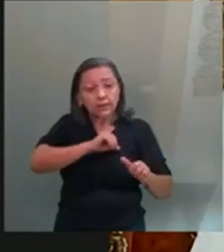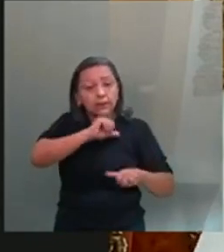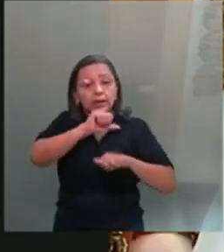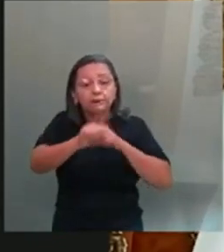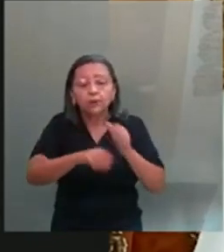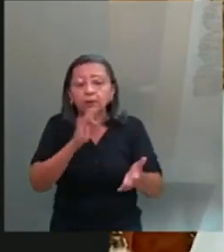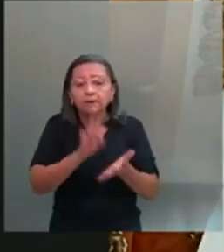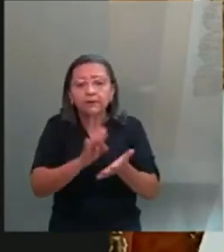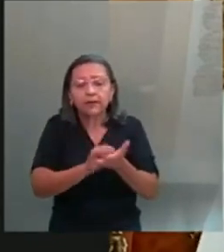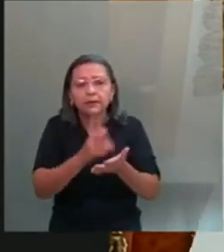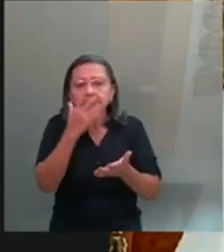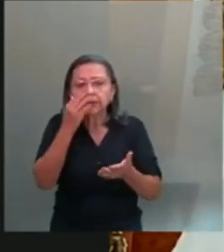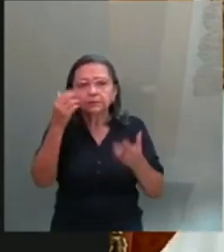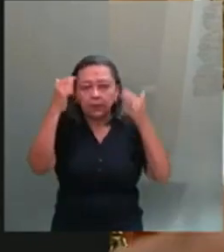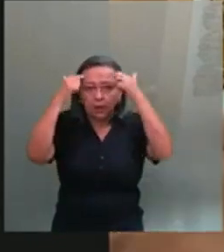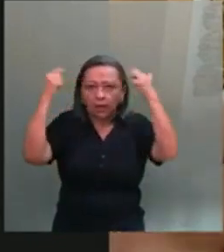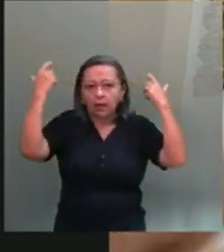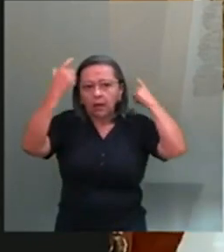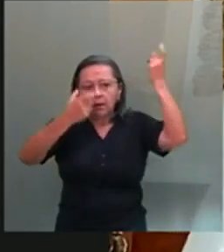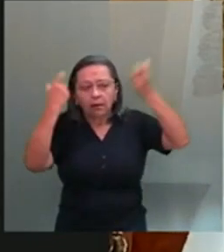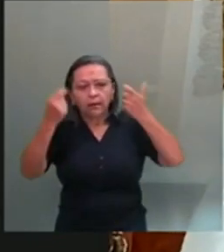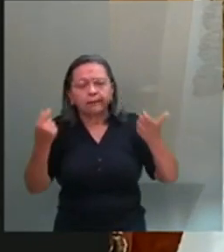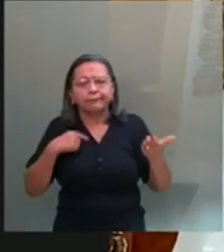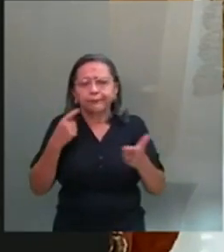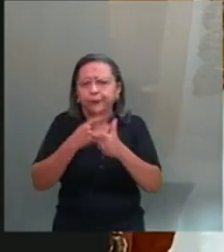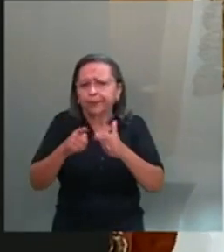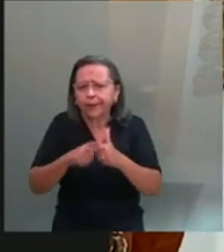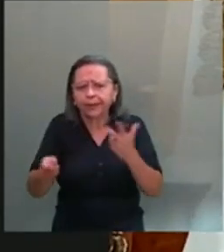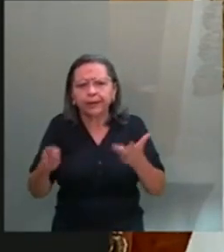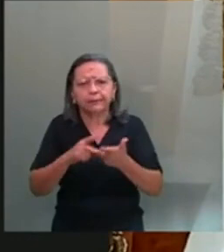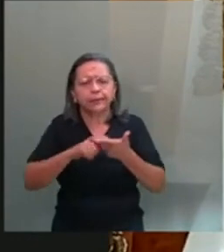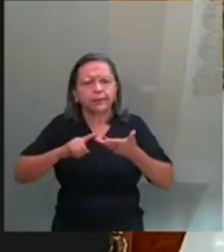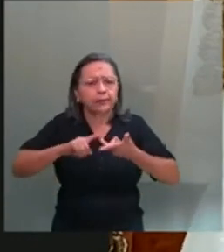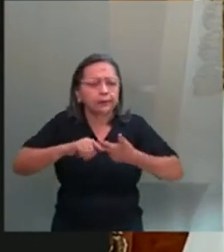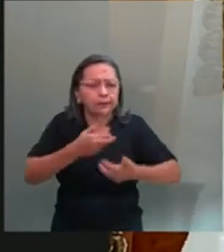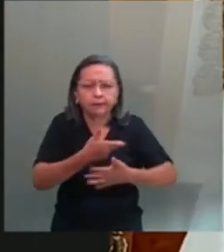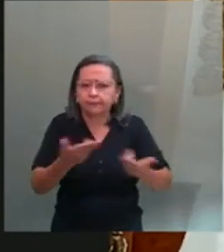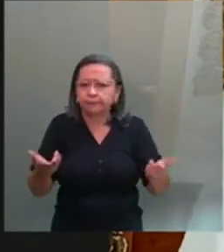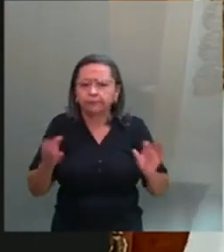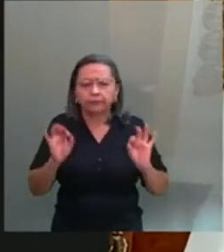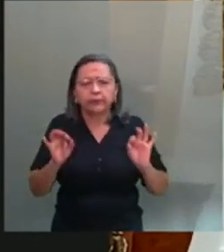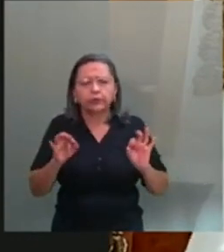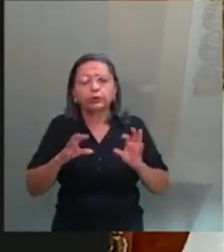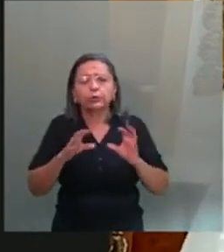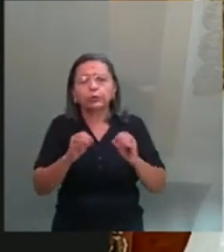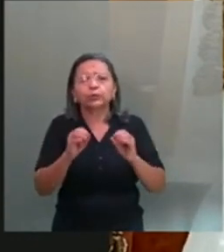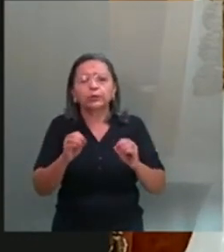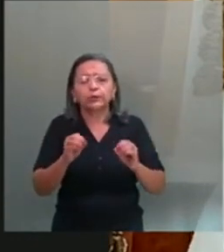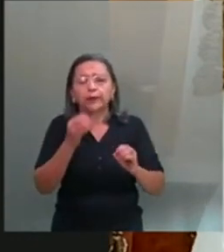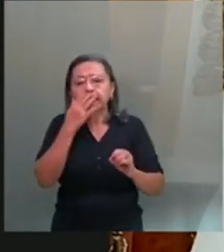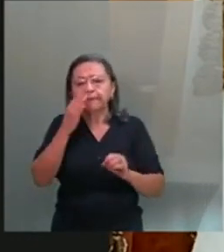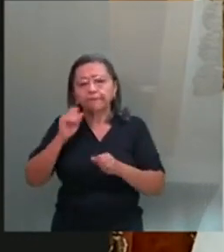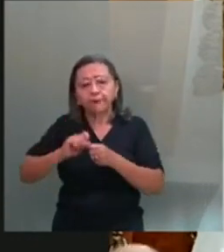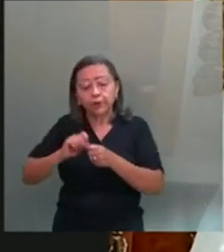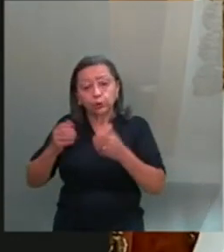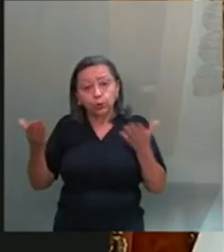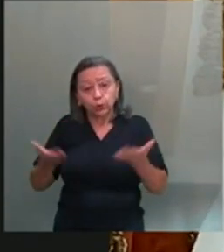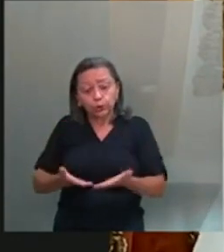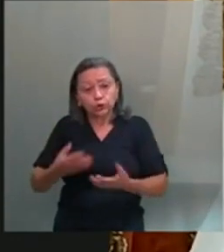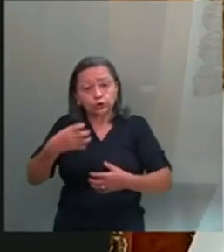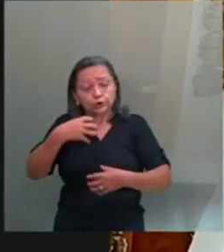transformou, na verdade, em um pesadelo, em cima dos problemas, em cima dos desvios, em cima de tudo aquilo que é praticado hoje de